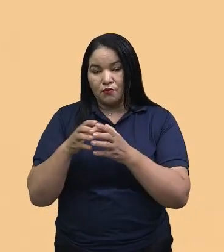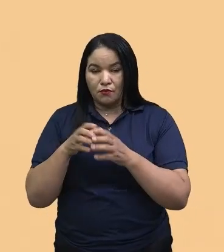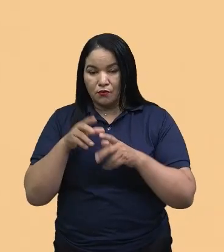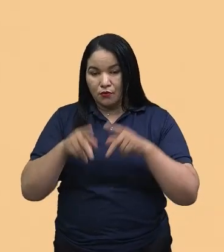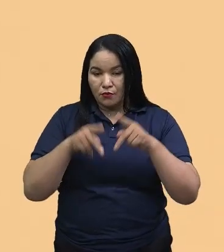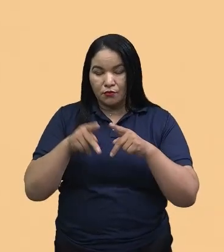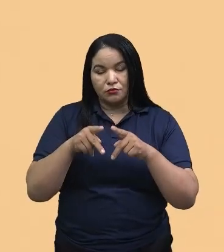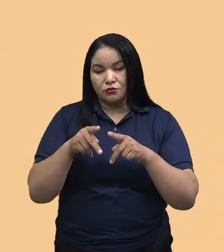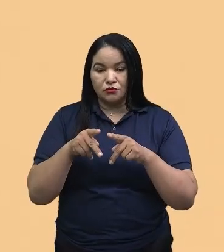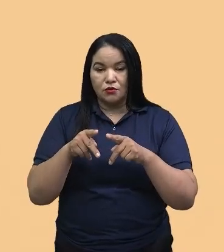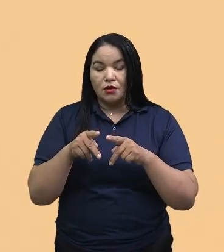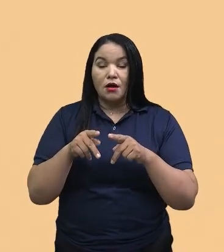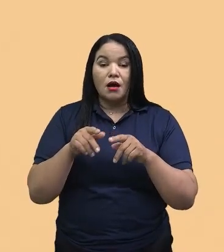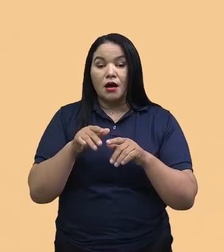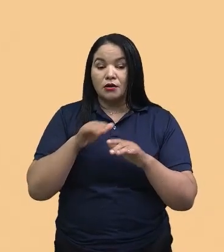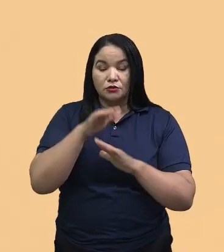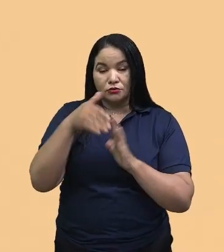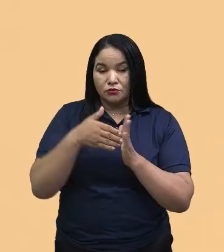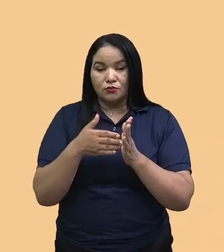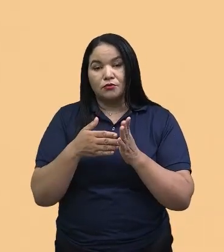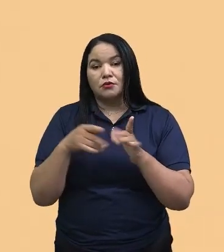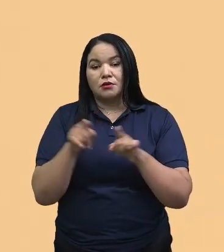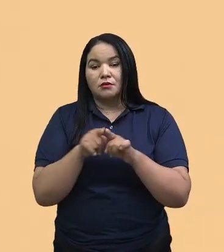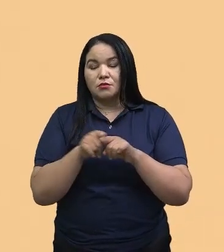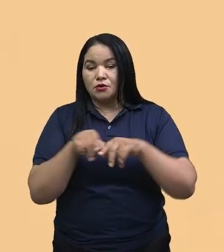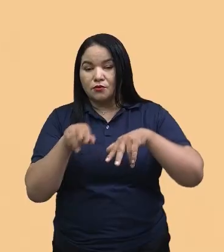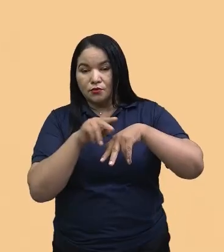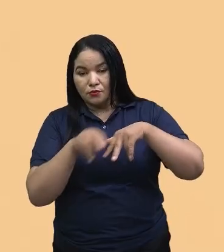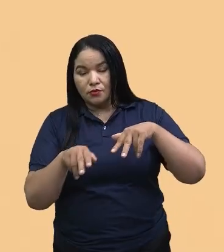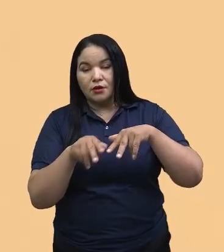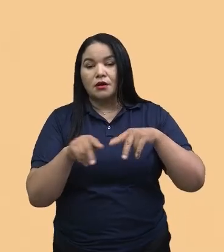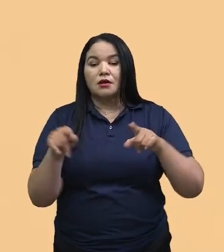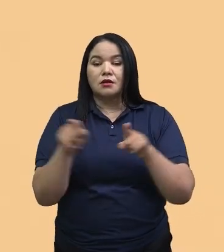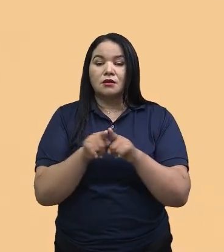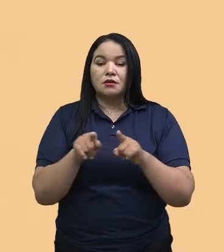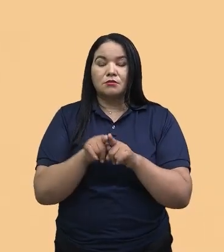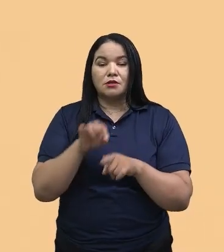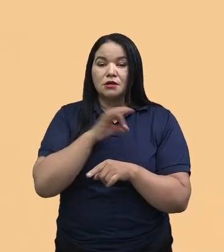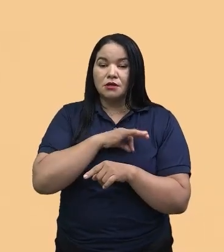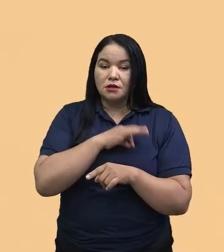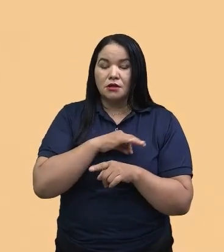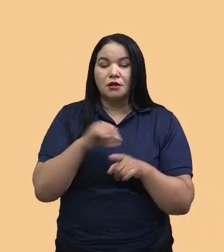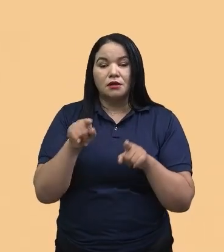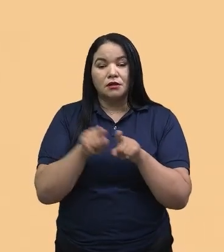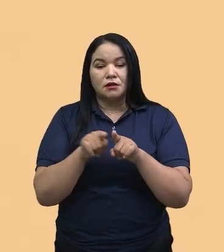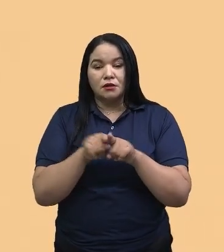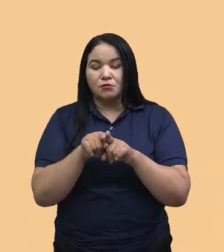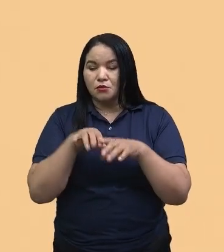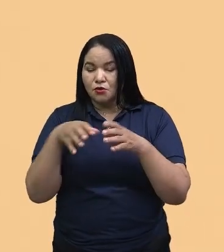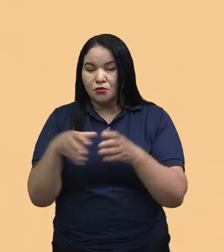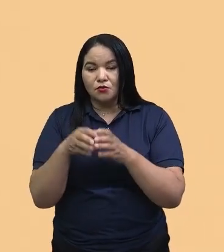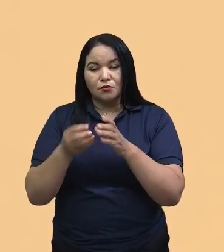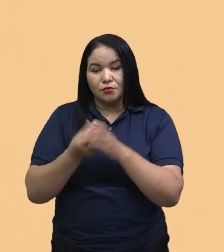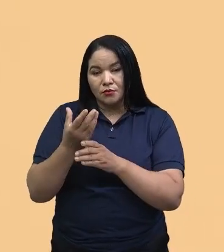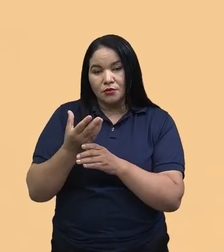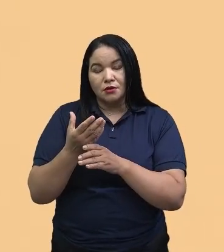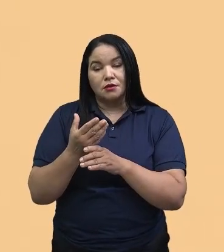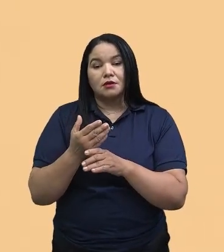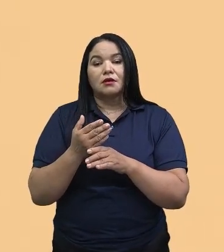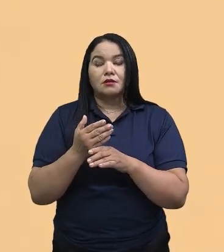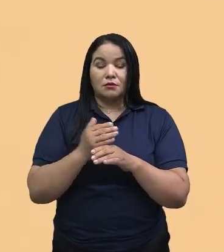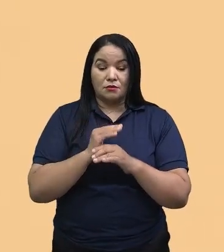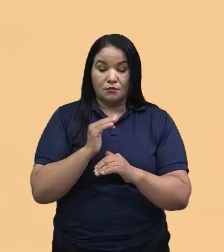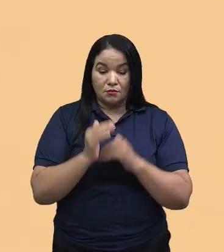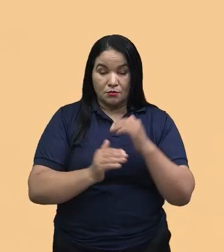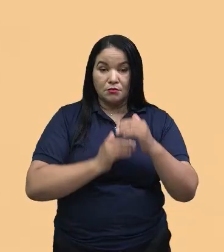podemos perceber, né, a sexualidade, a renda, a origem. Então, dentro desse processo,